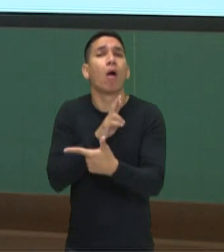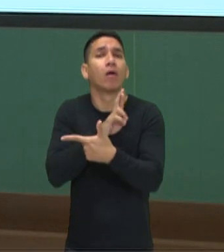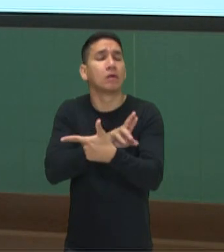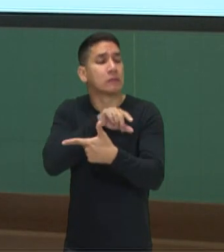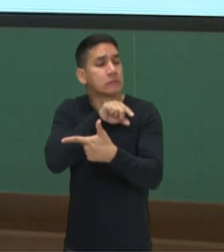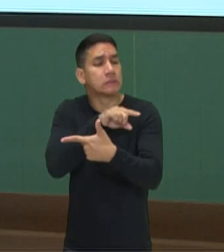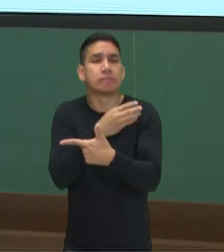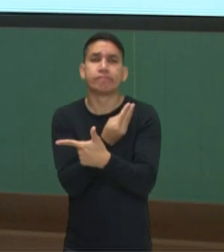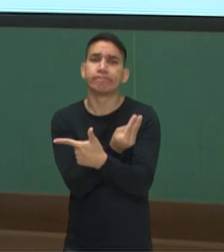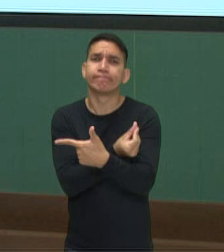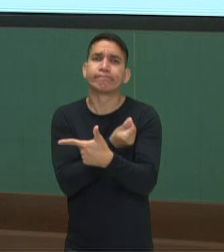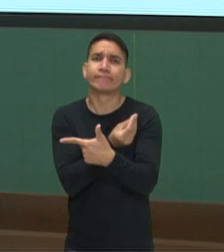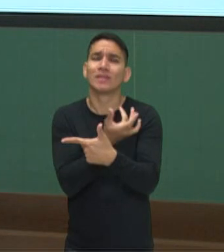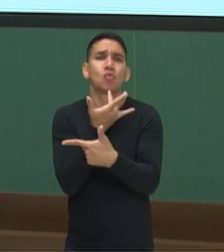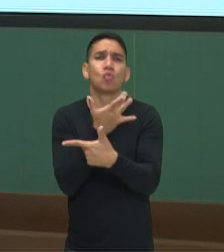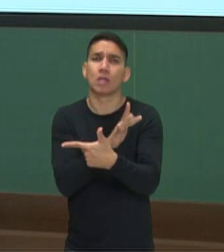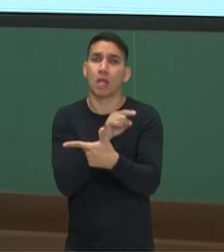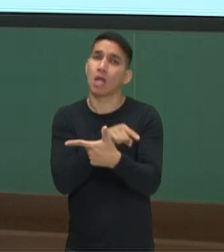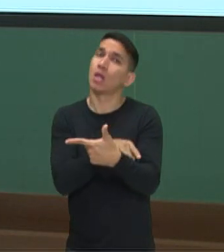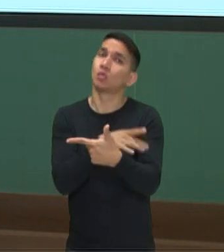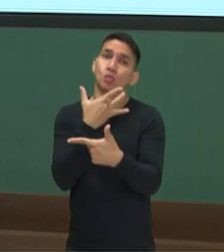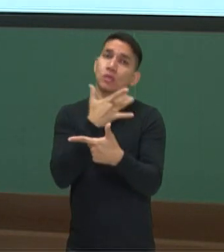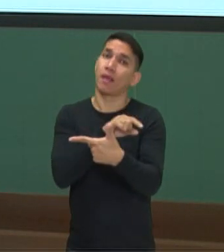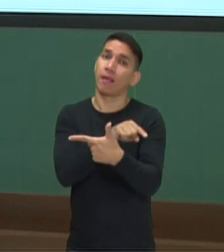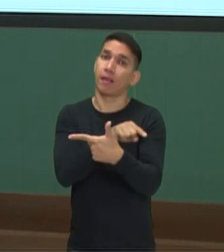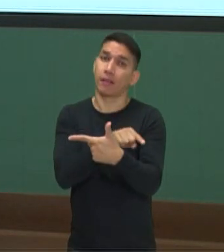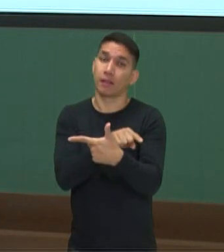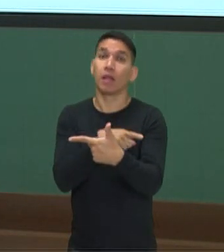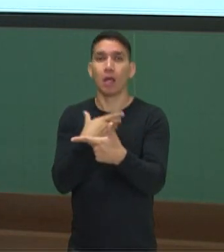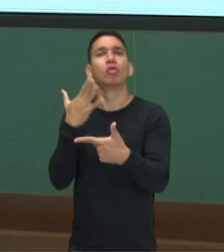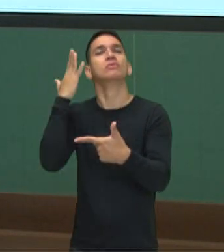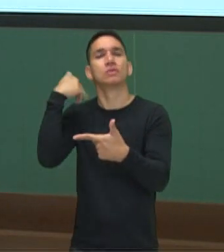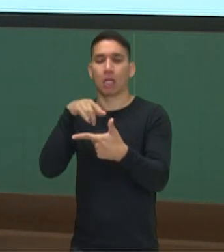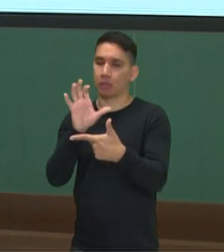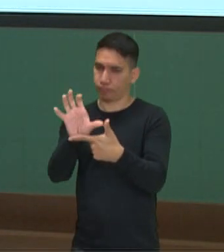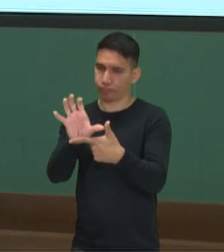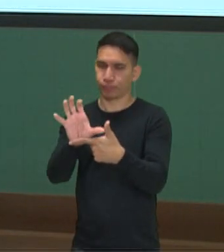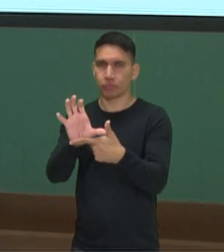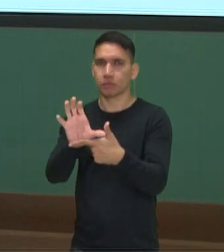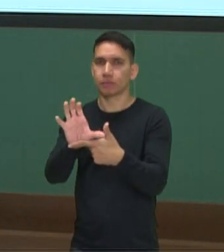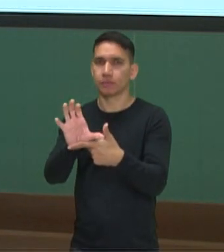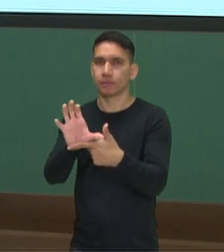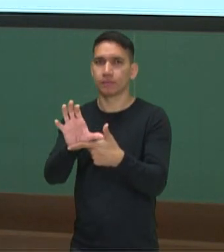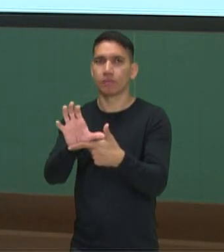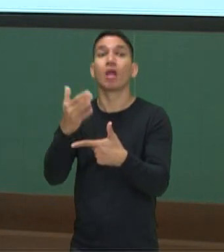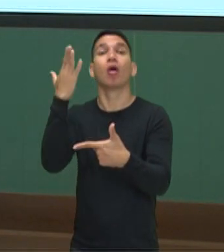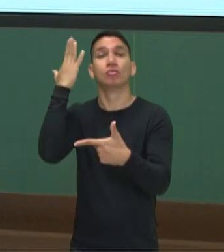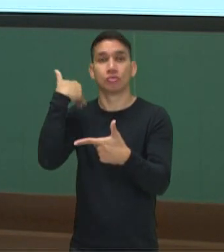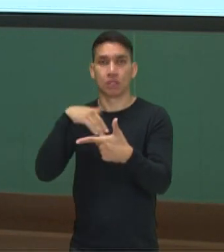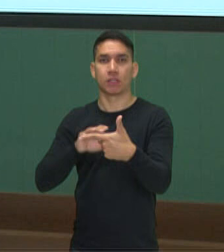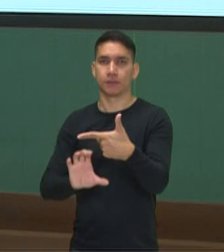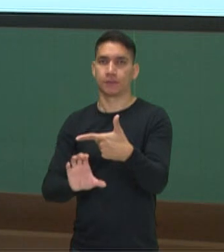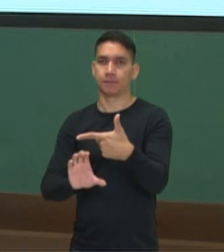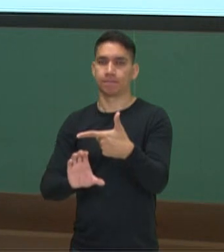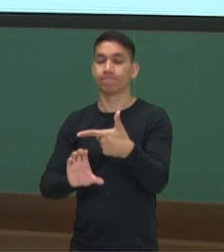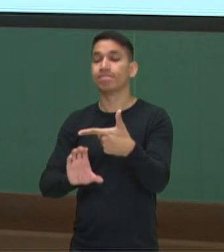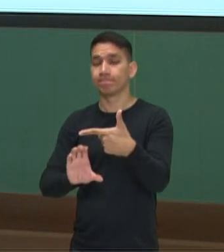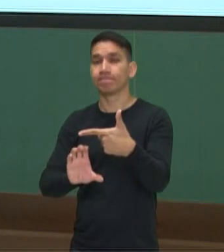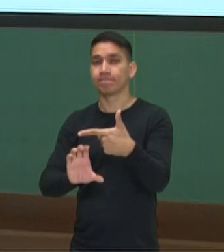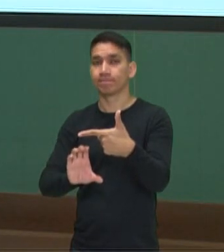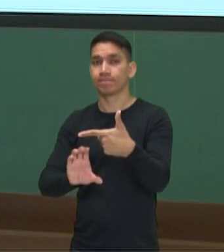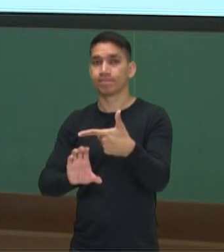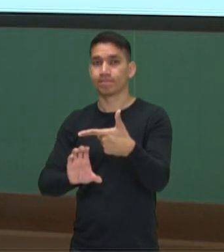eu desconheço? Desconheço o dividendo. Conheço o divisor, 6x ao cubo. Conheço o